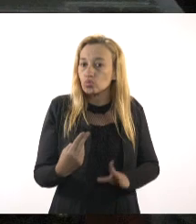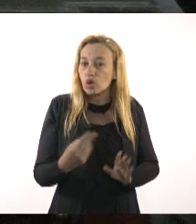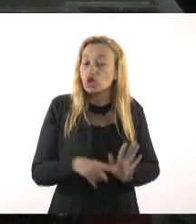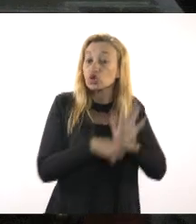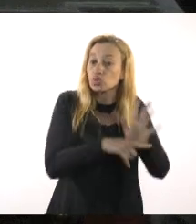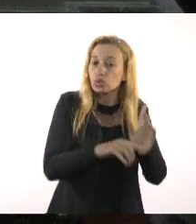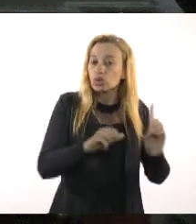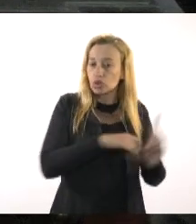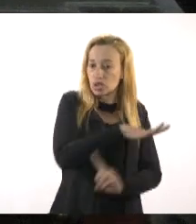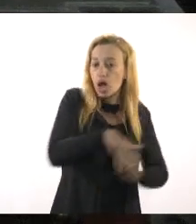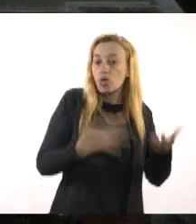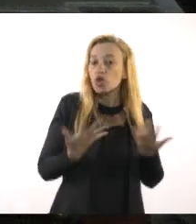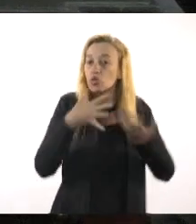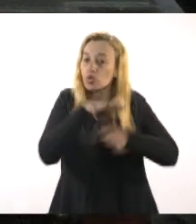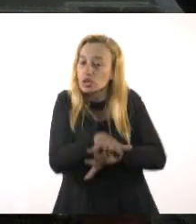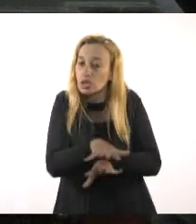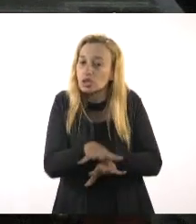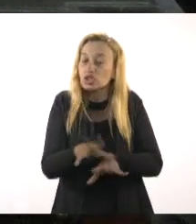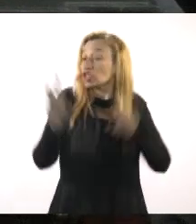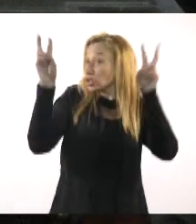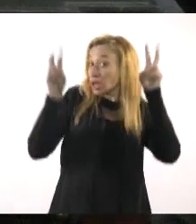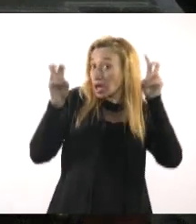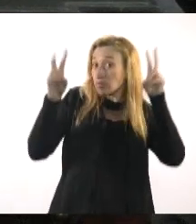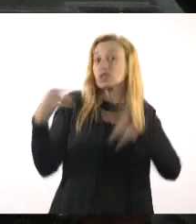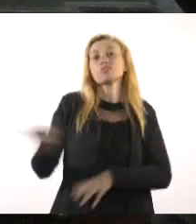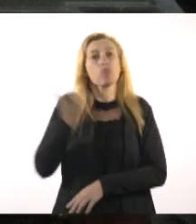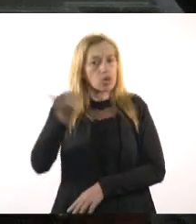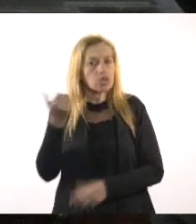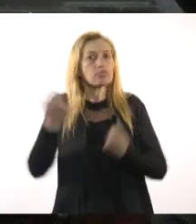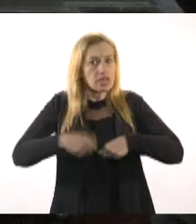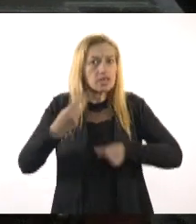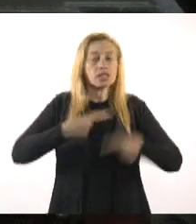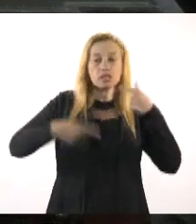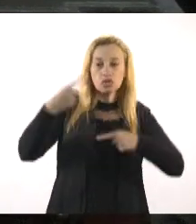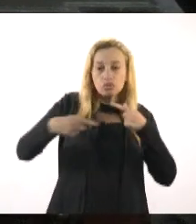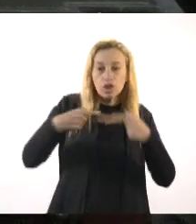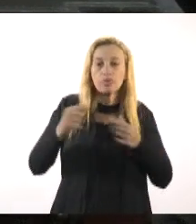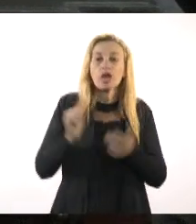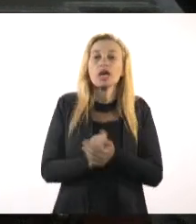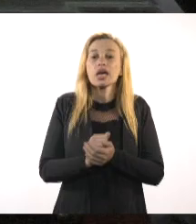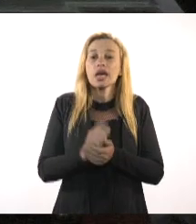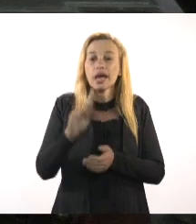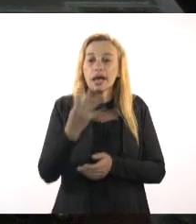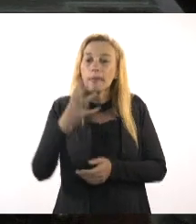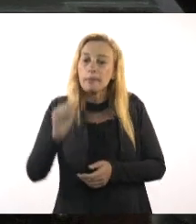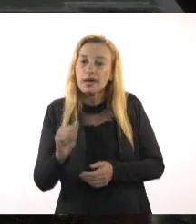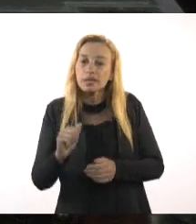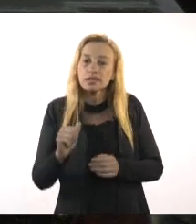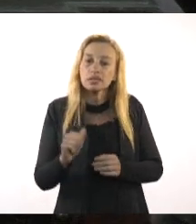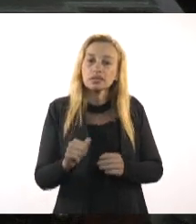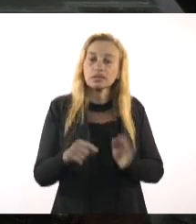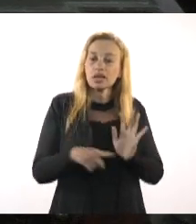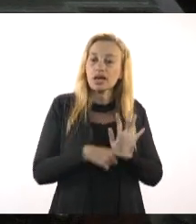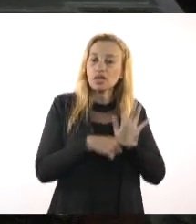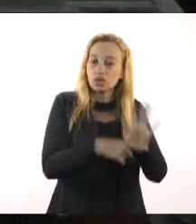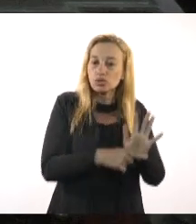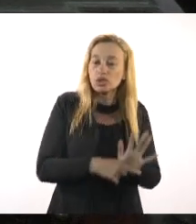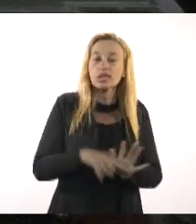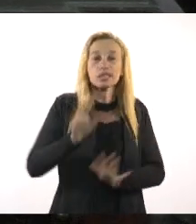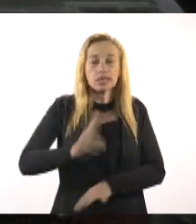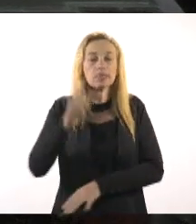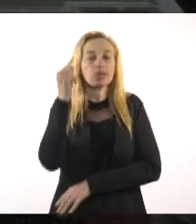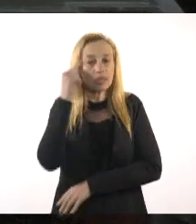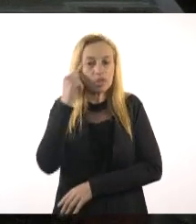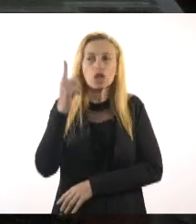e de inclusão de temas tão importantes que a gente precisa debater. E a campanha da fraternidade sempre faz essa reflexão. Eu lembro, Dona